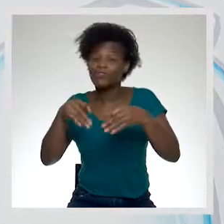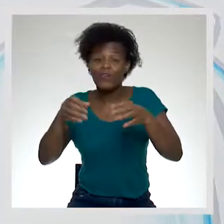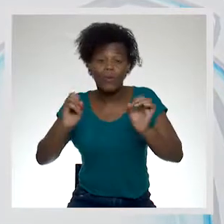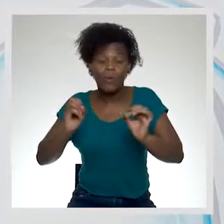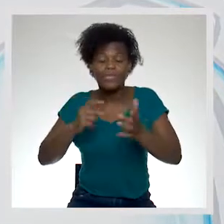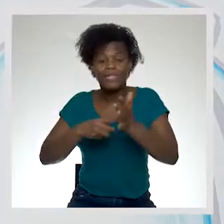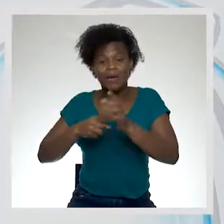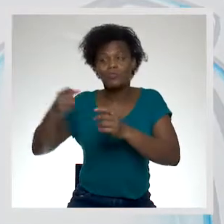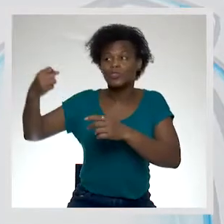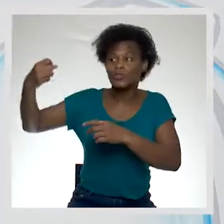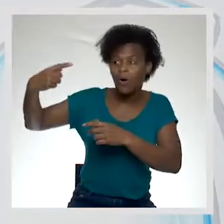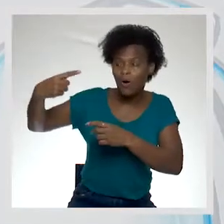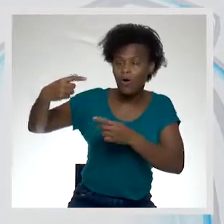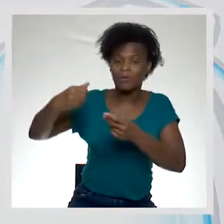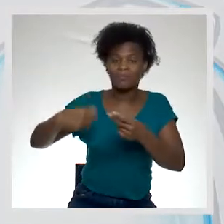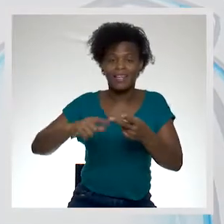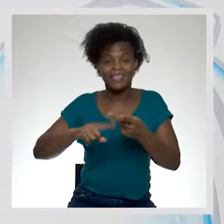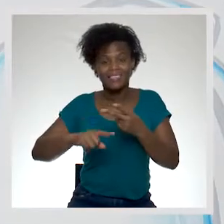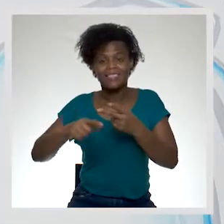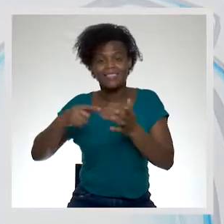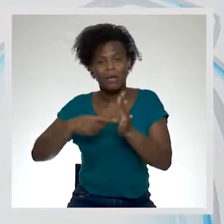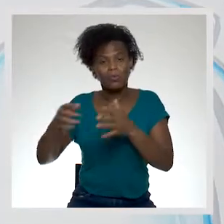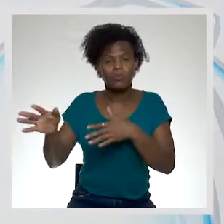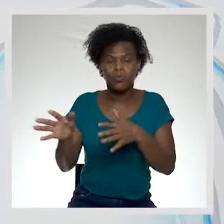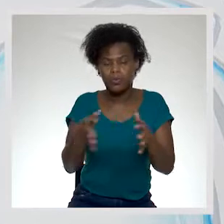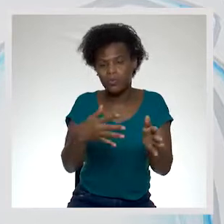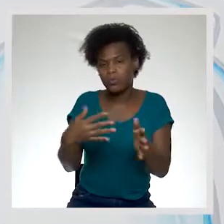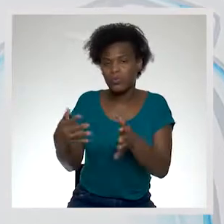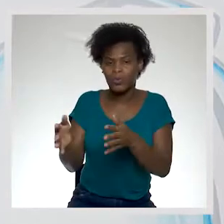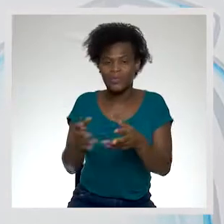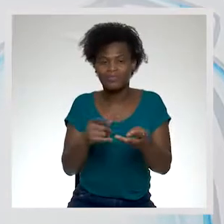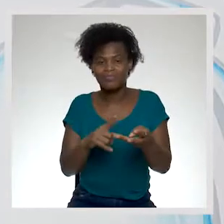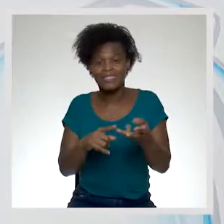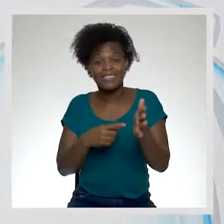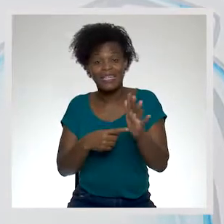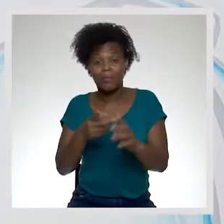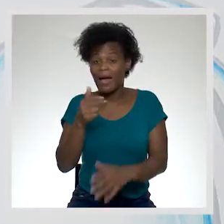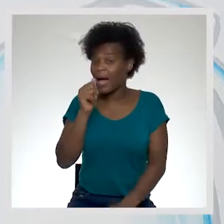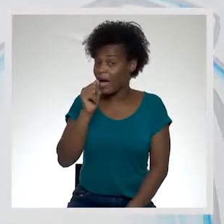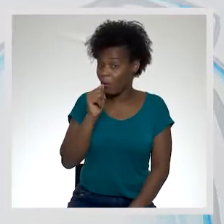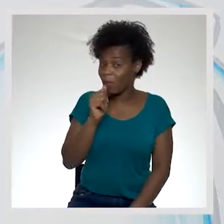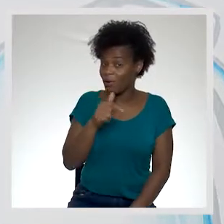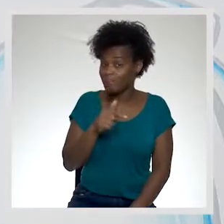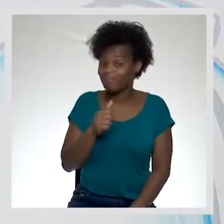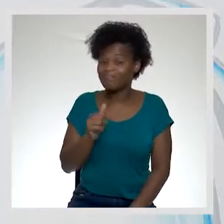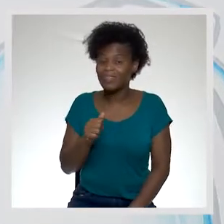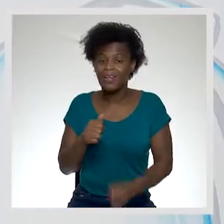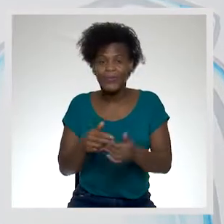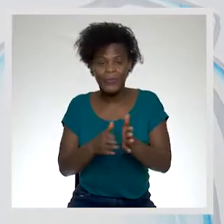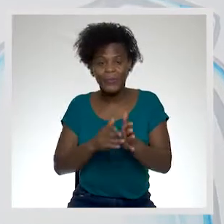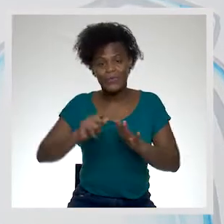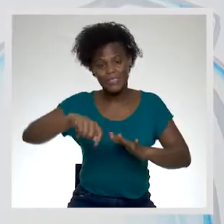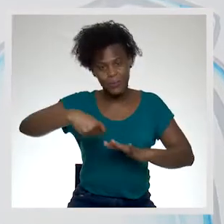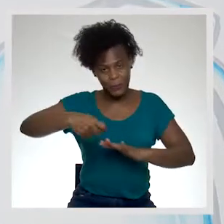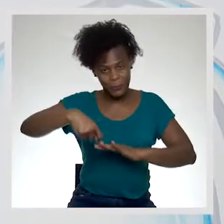sol, o exemplo do vento, a água. São todos